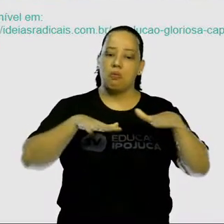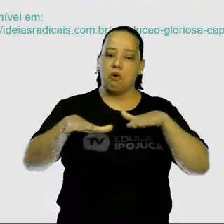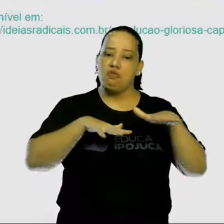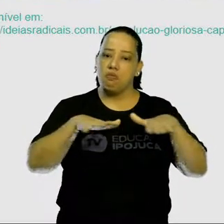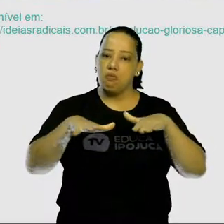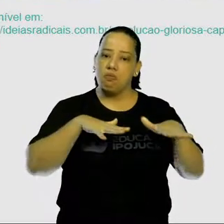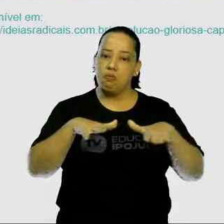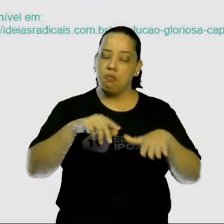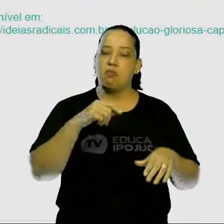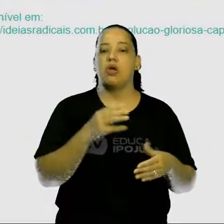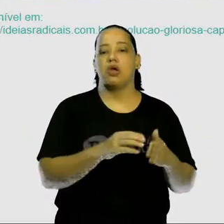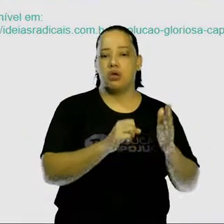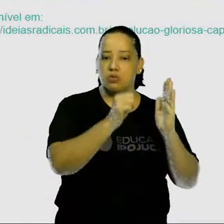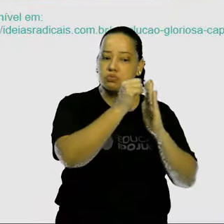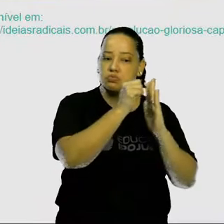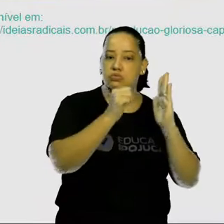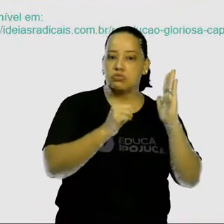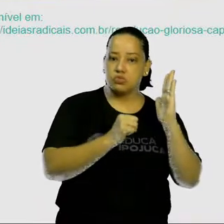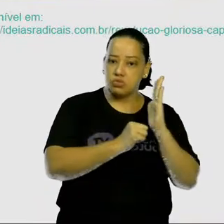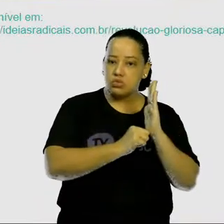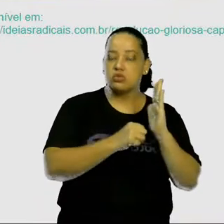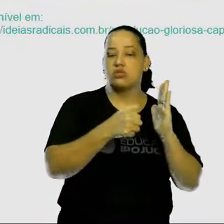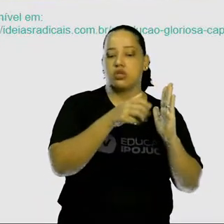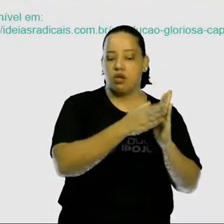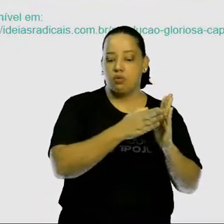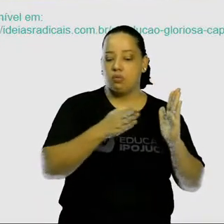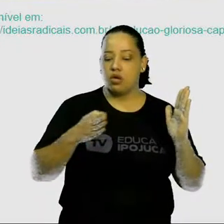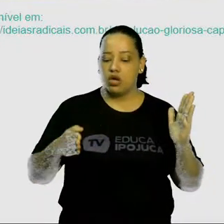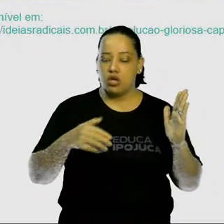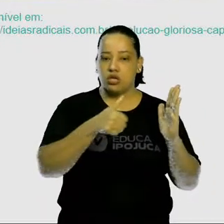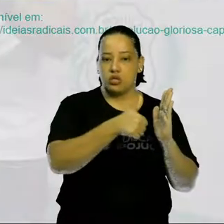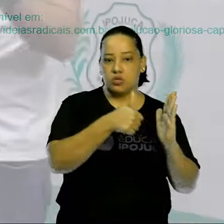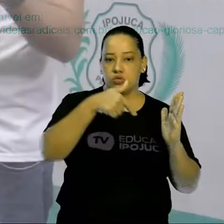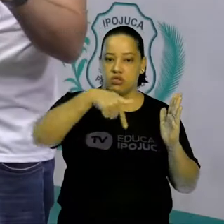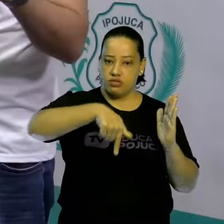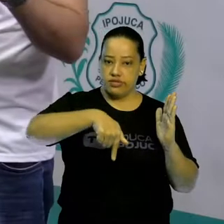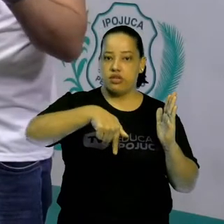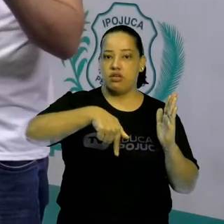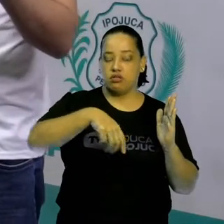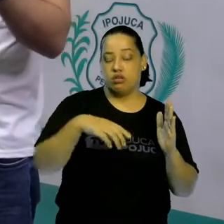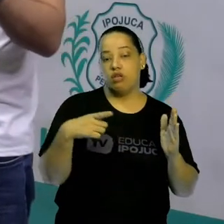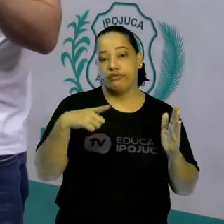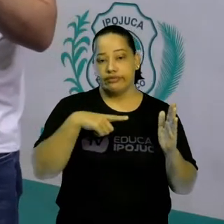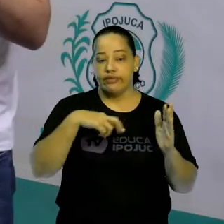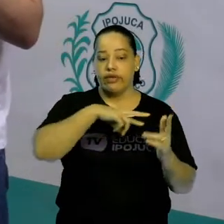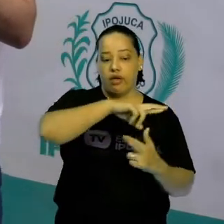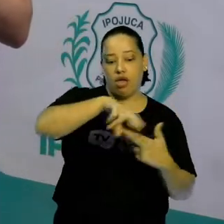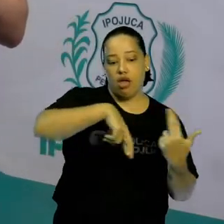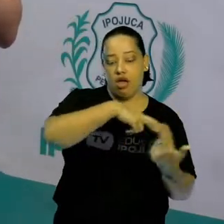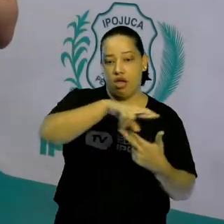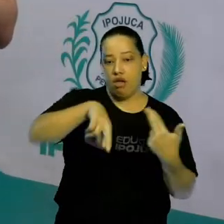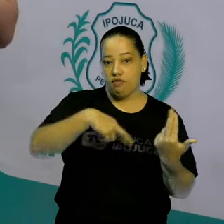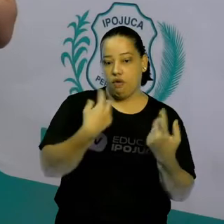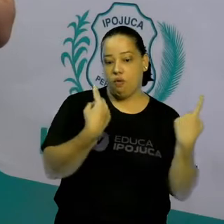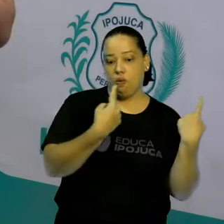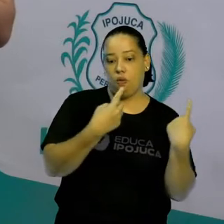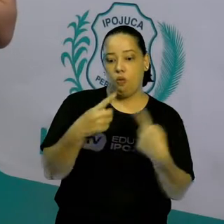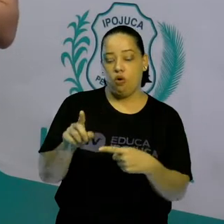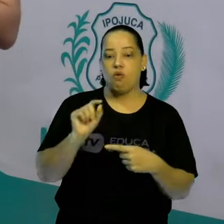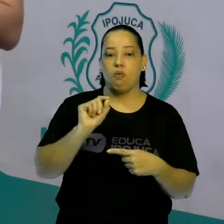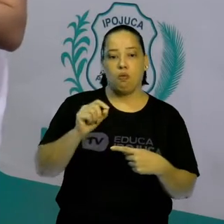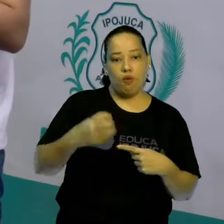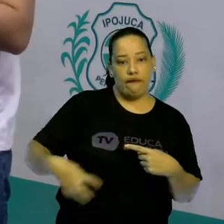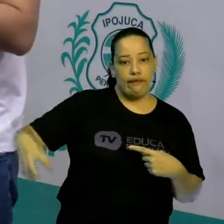ocorrer ali no século XVII na Inglaterra, tá bem? Justamente uma revolta contra o poder absoluto dos